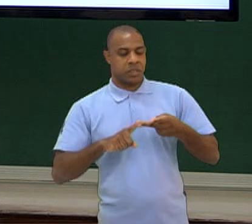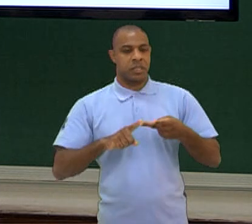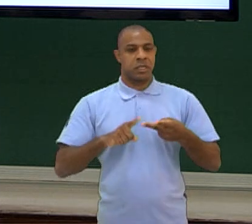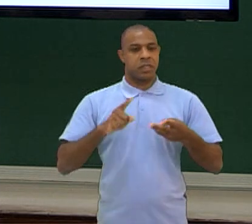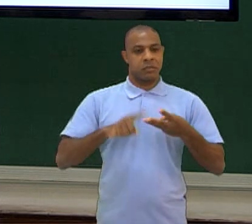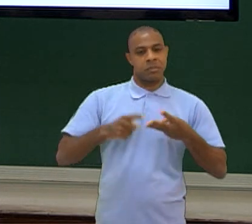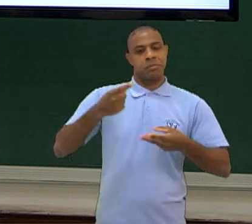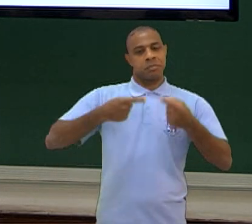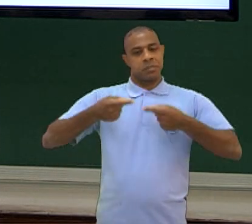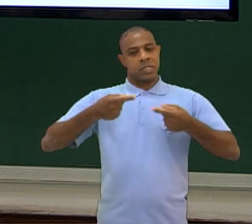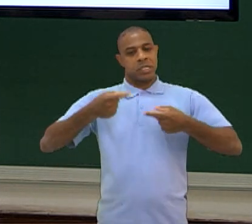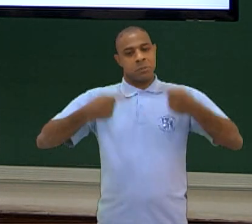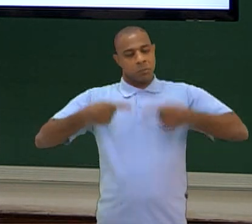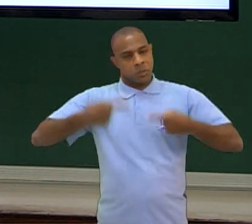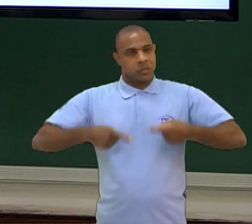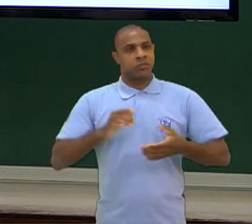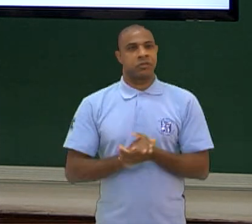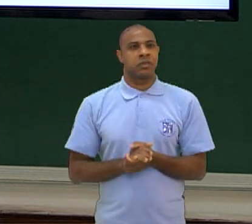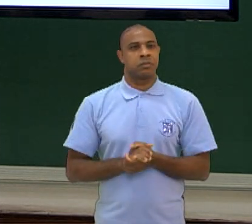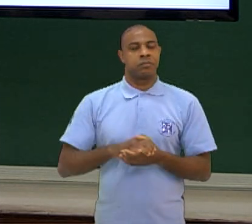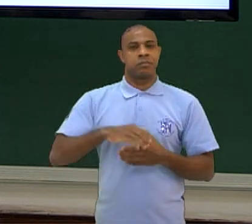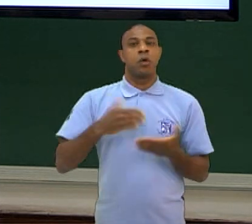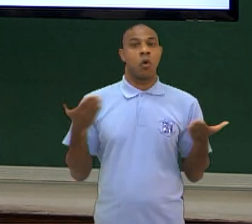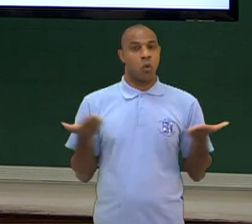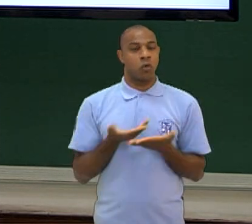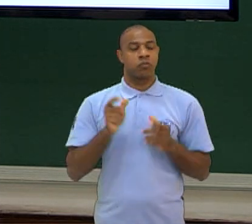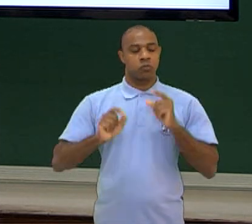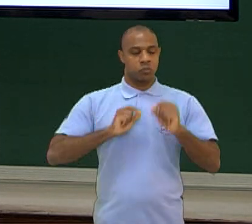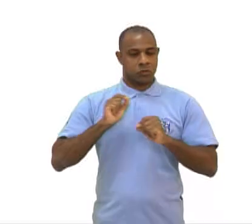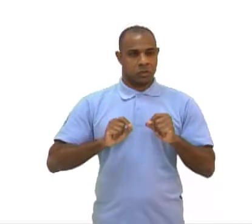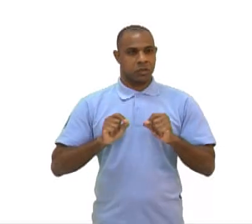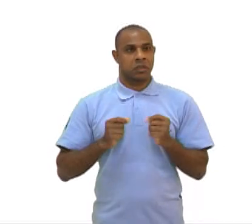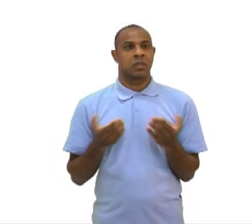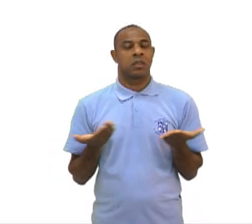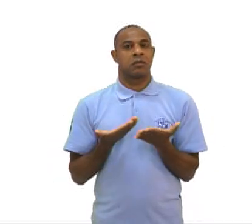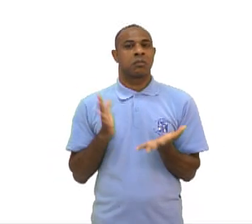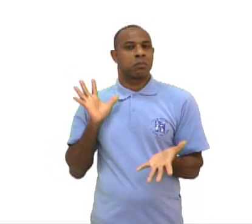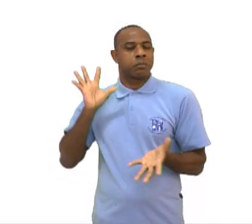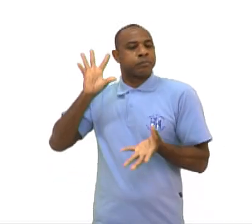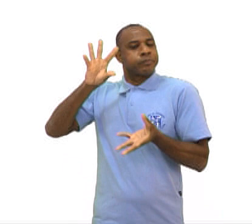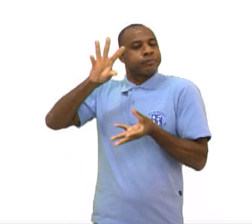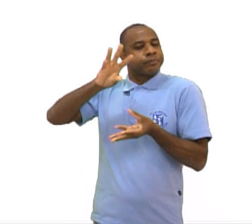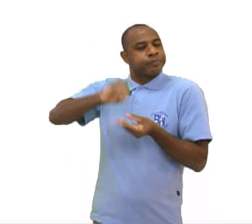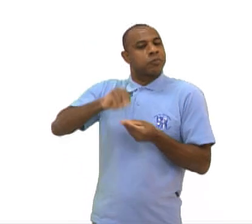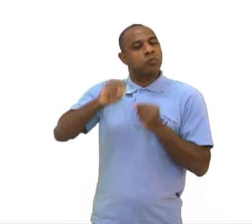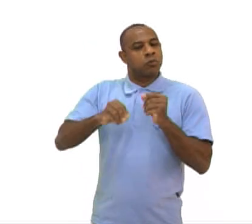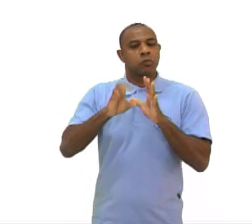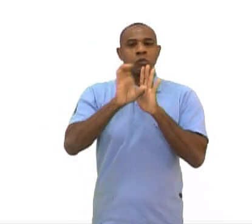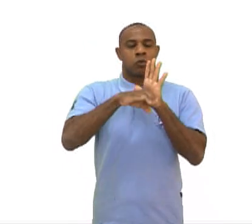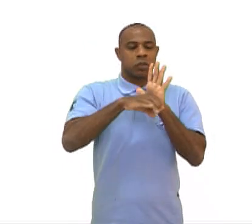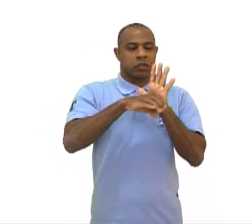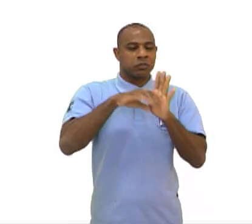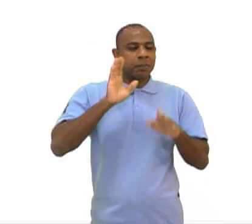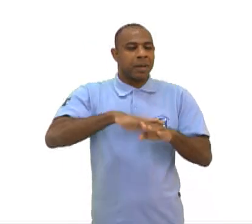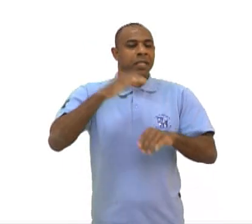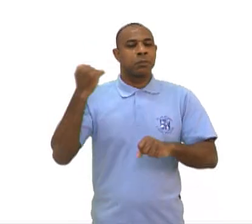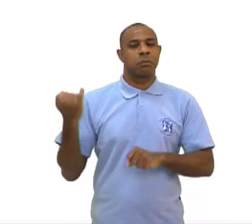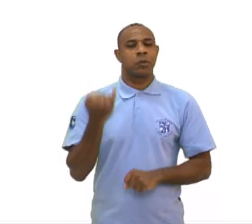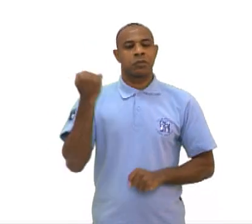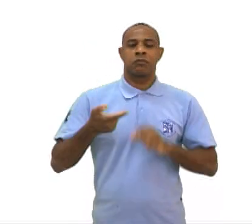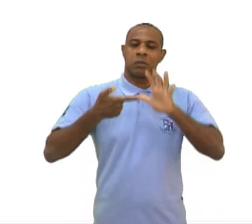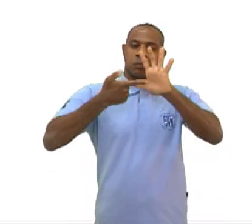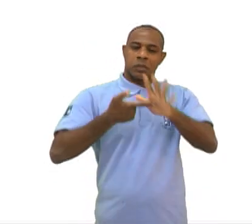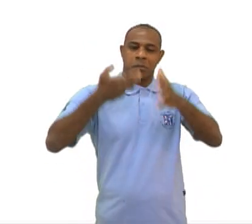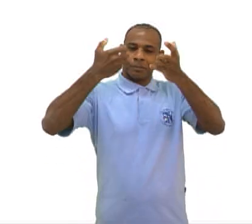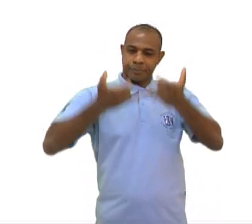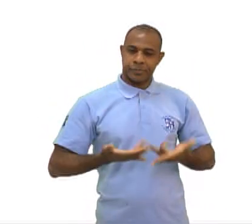essas dimensões elas se relacionam? Na aula de hoje, a gente vai fazer uma retomada dos conceitos mais importantes